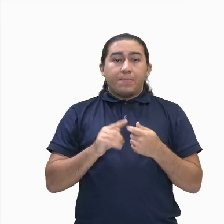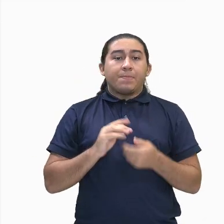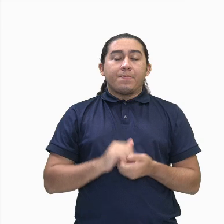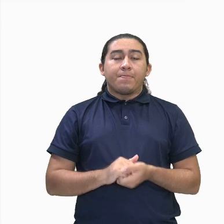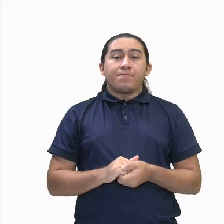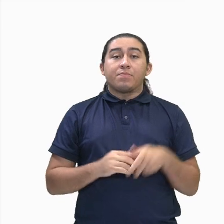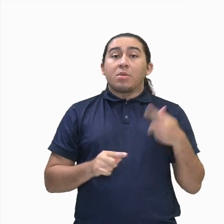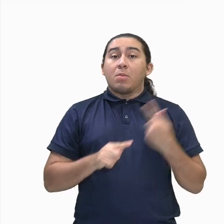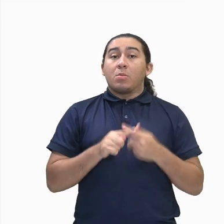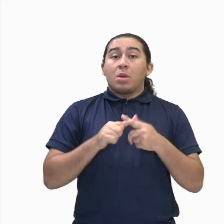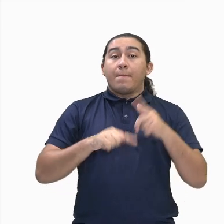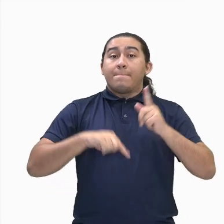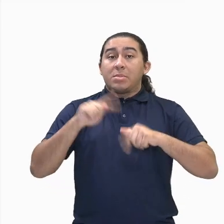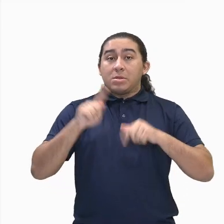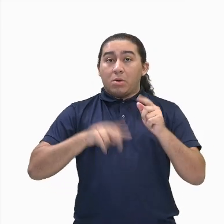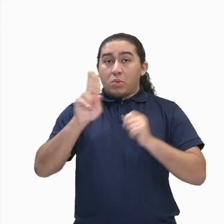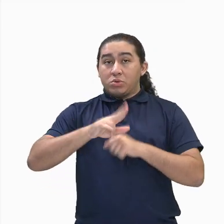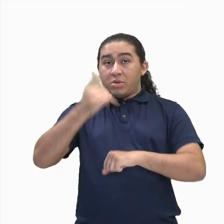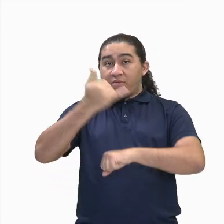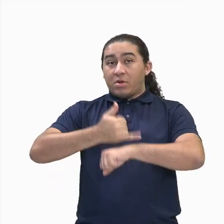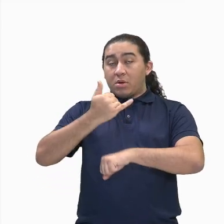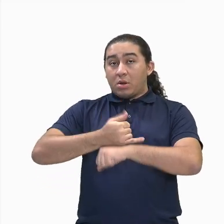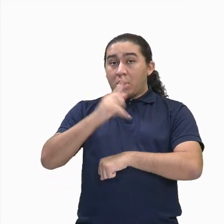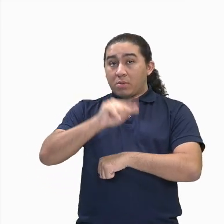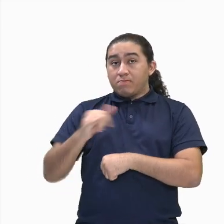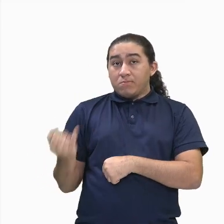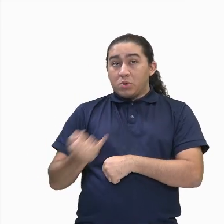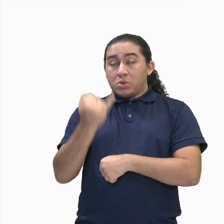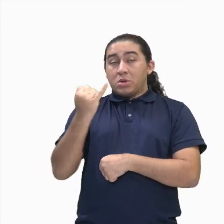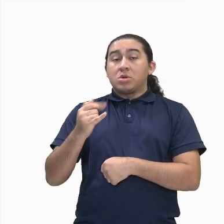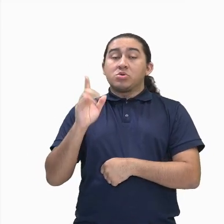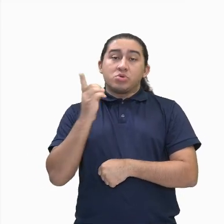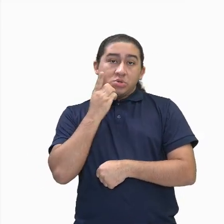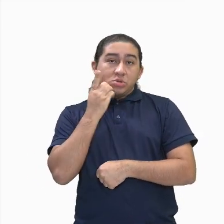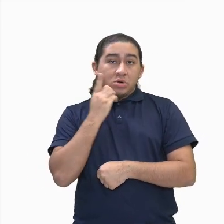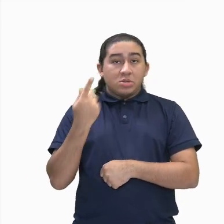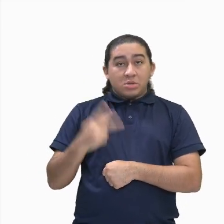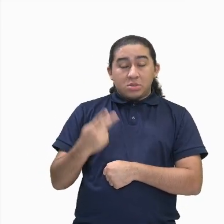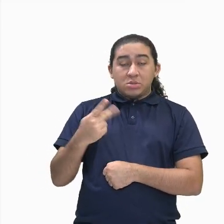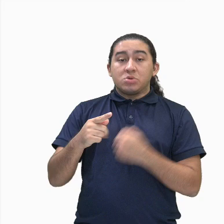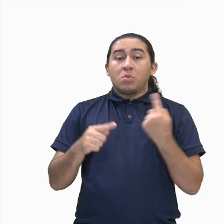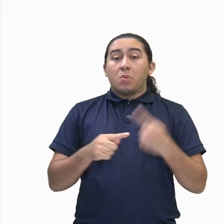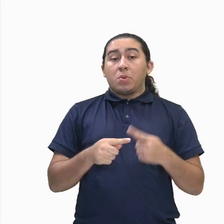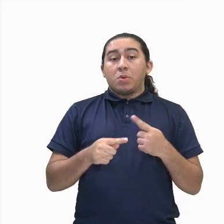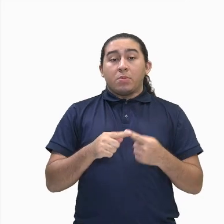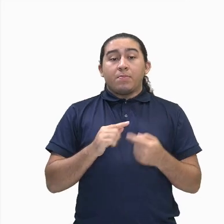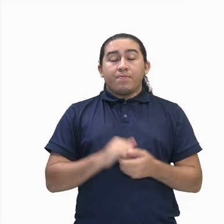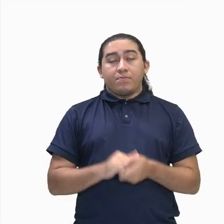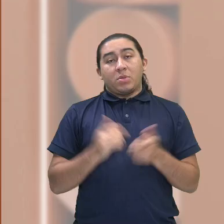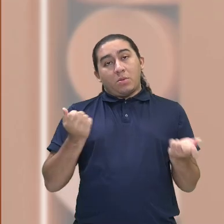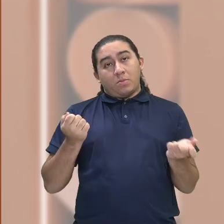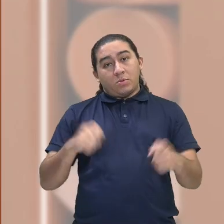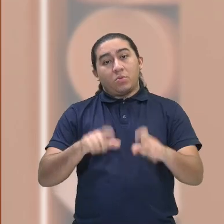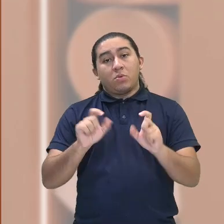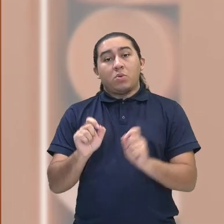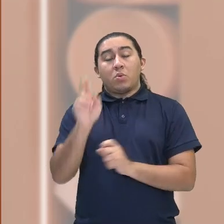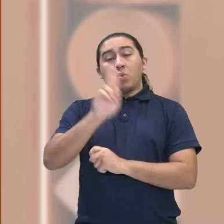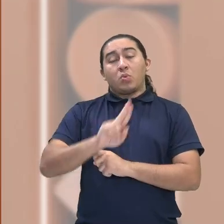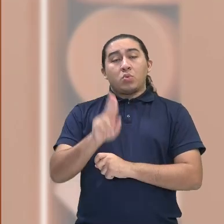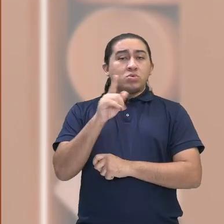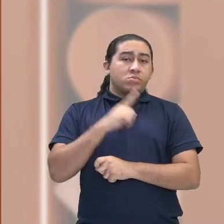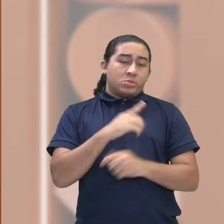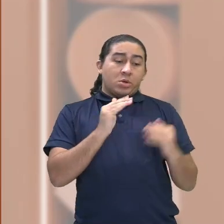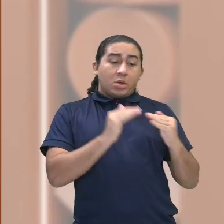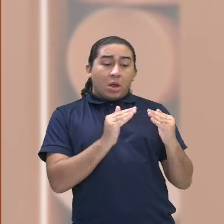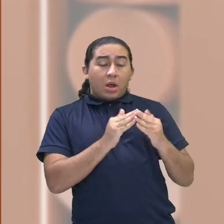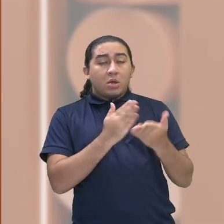Porque objetos de metal eram importantíssimos no dia a dia, fosse para as atividades de casa, para cortar alguma